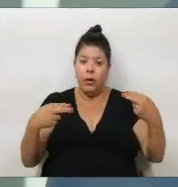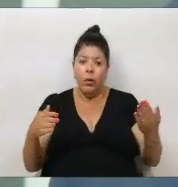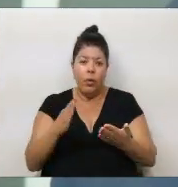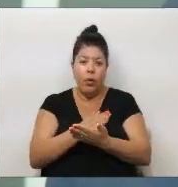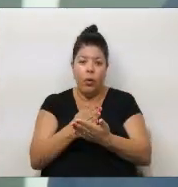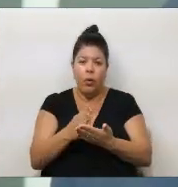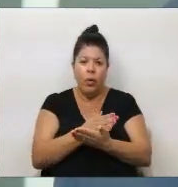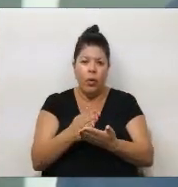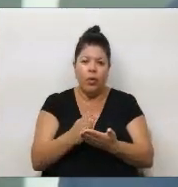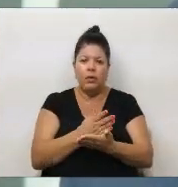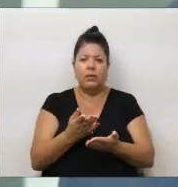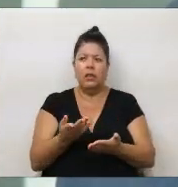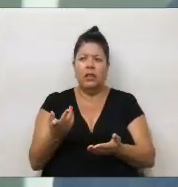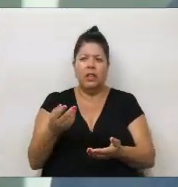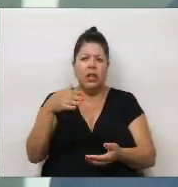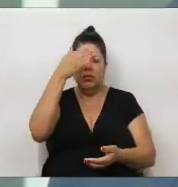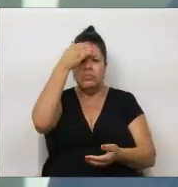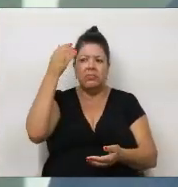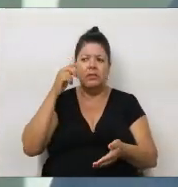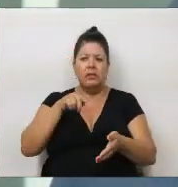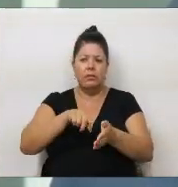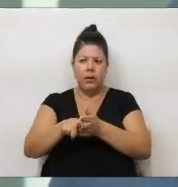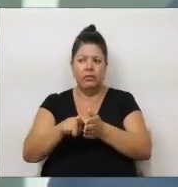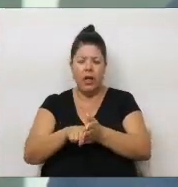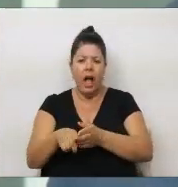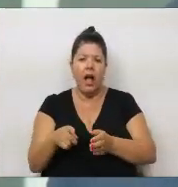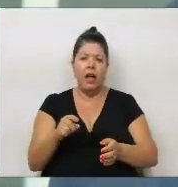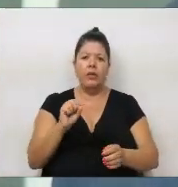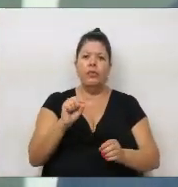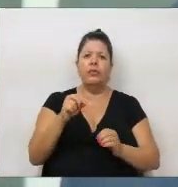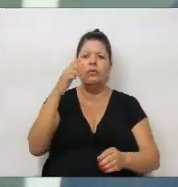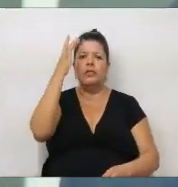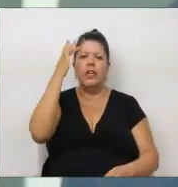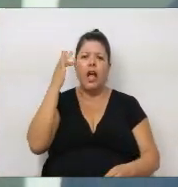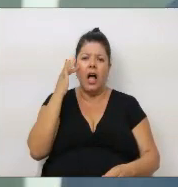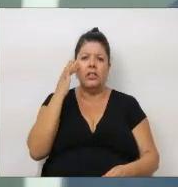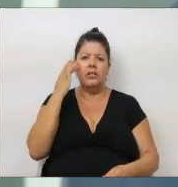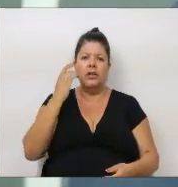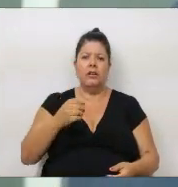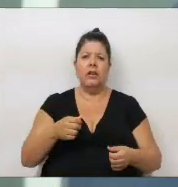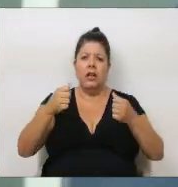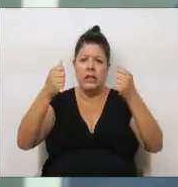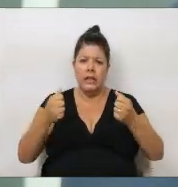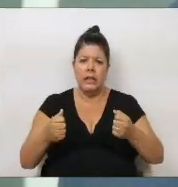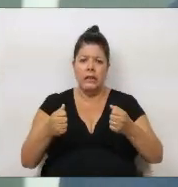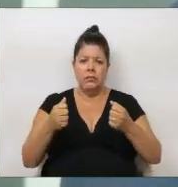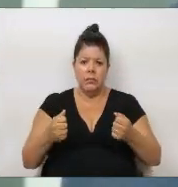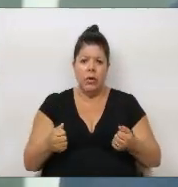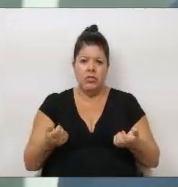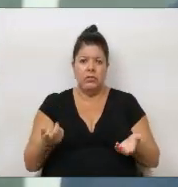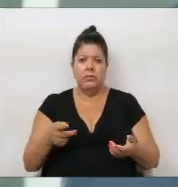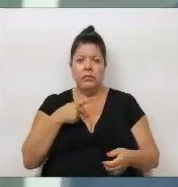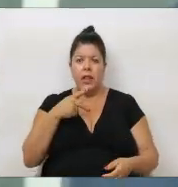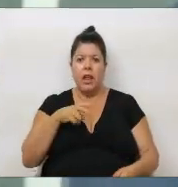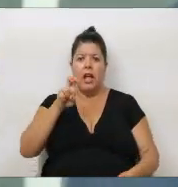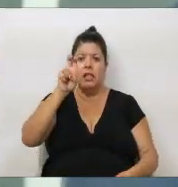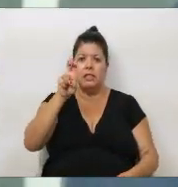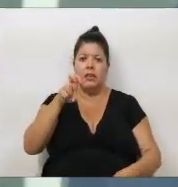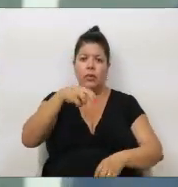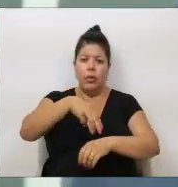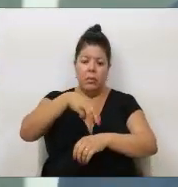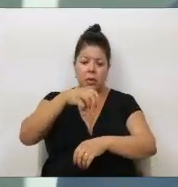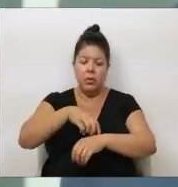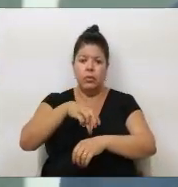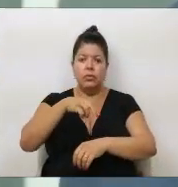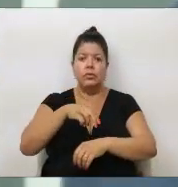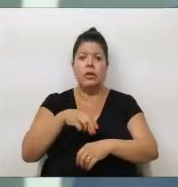tenha perguntado, como... esses que eu perguntei, você vai ter agora 5 minutos para que dê aquele recado final,